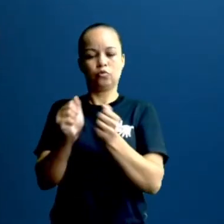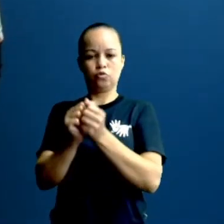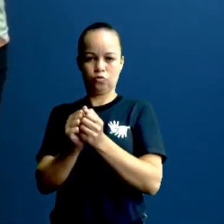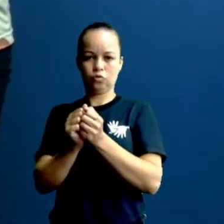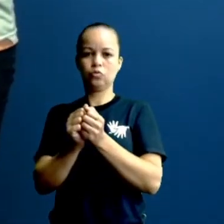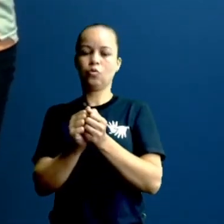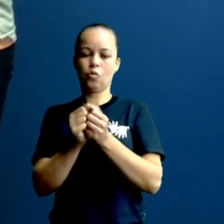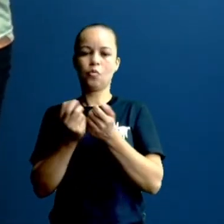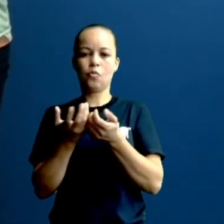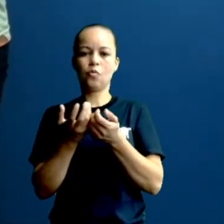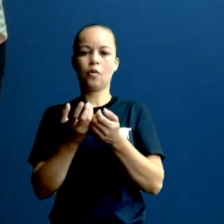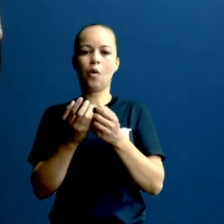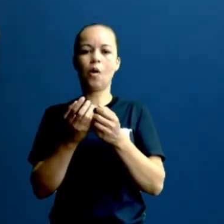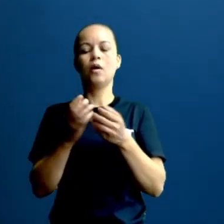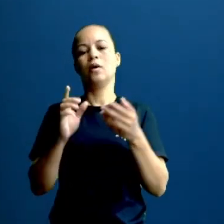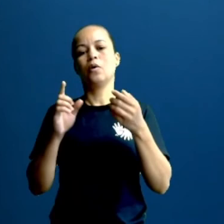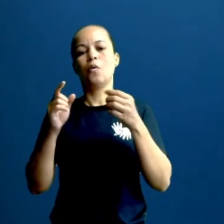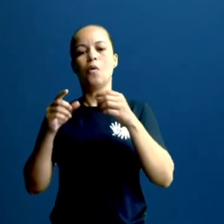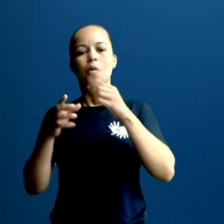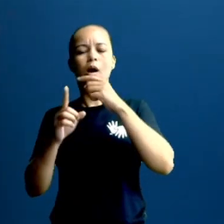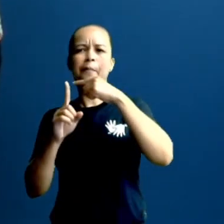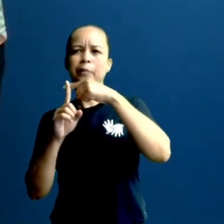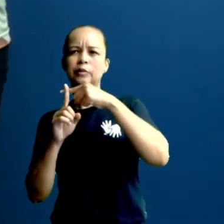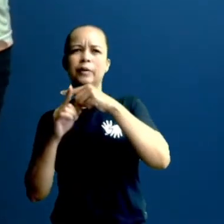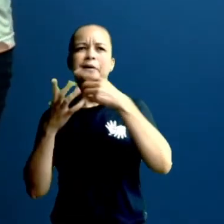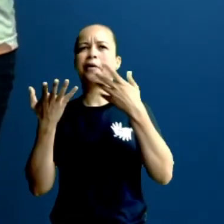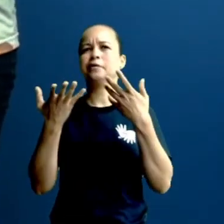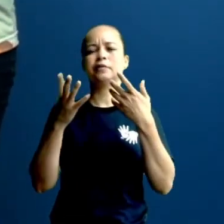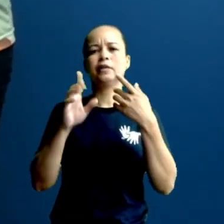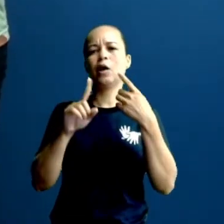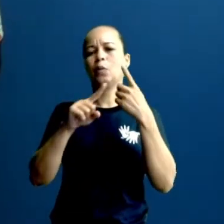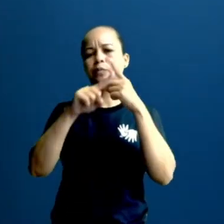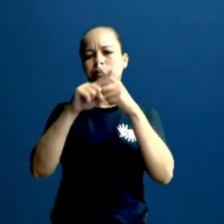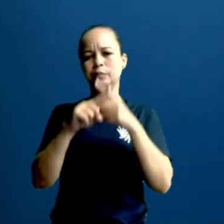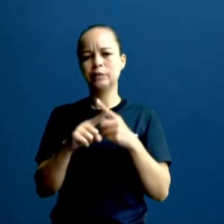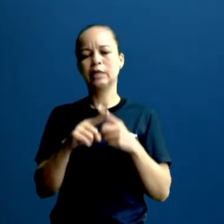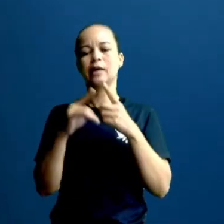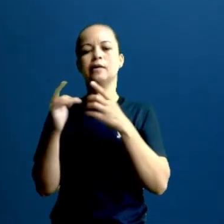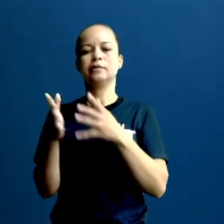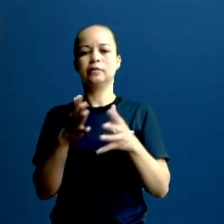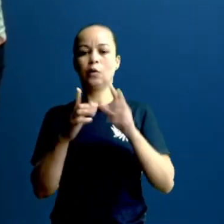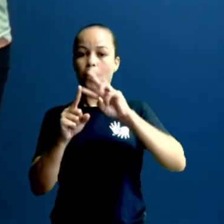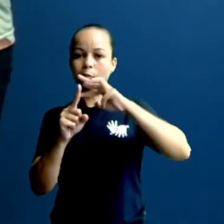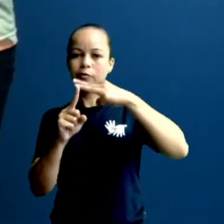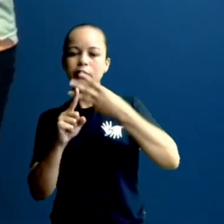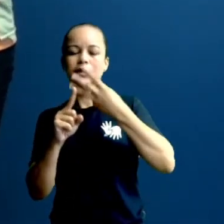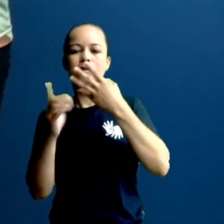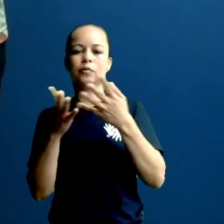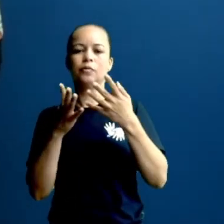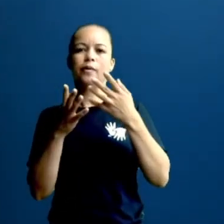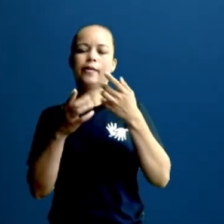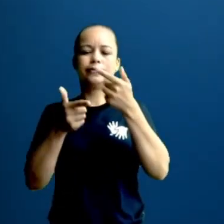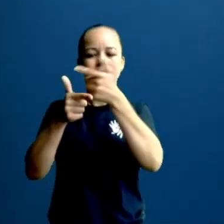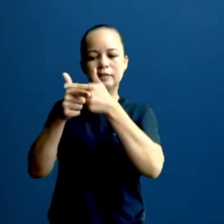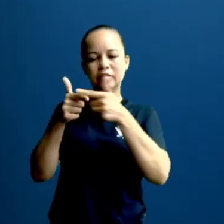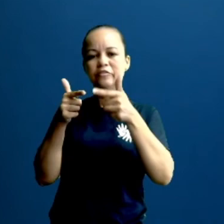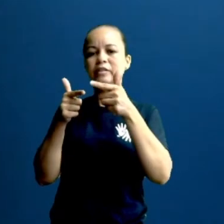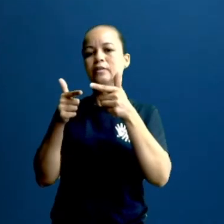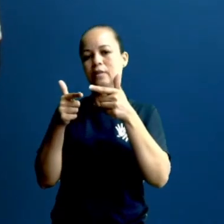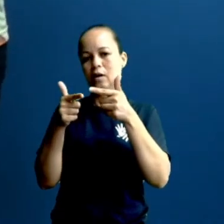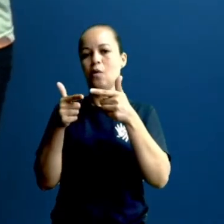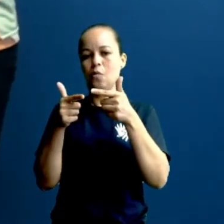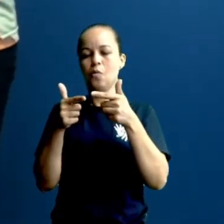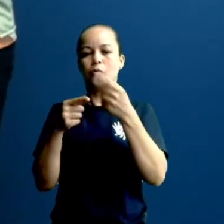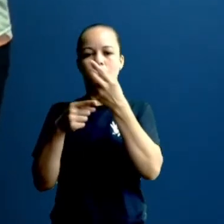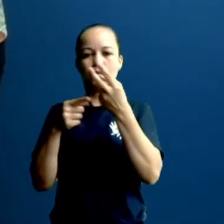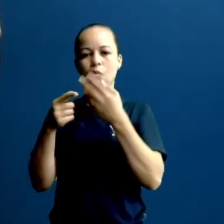posso usar aí a adição, a ideia de multiplicação com o triplo, a ideia de divisão com o terço